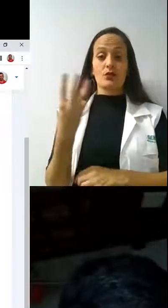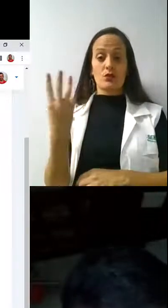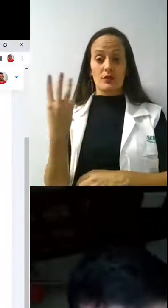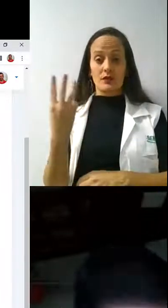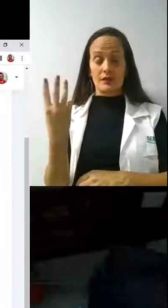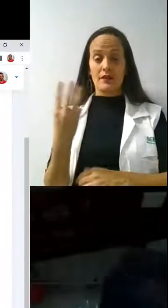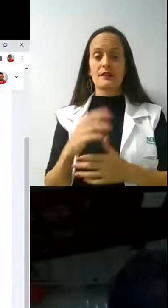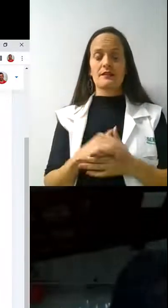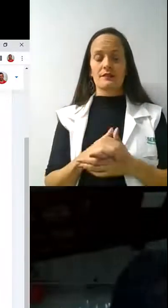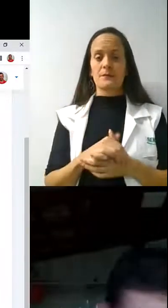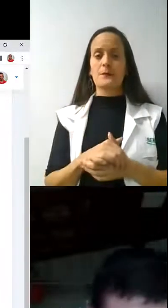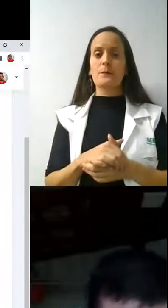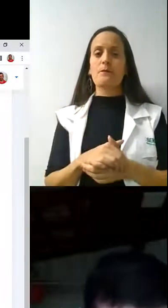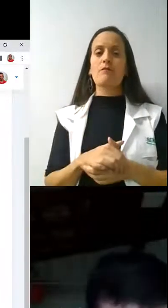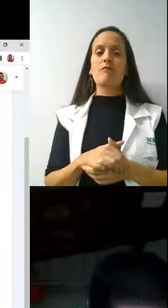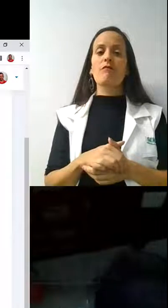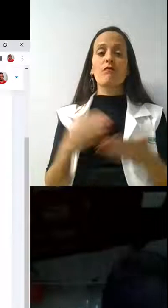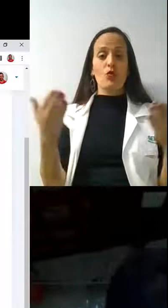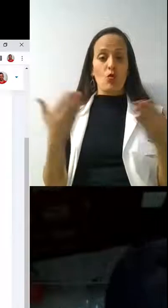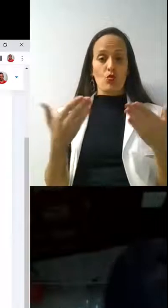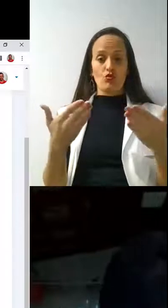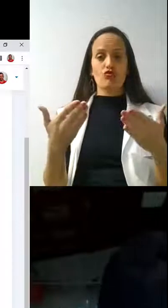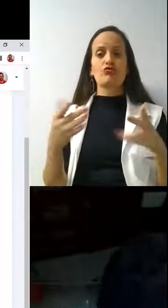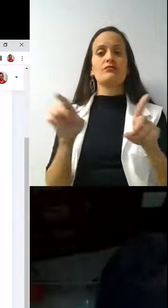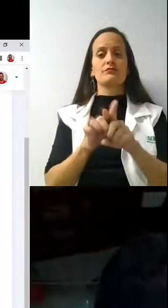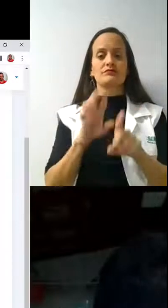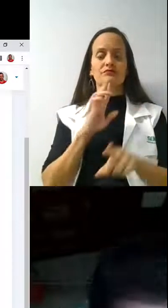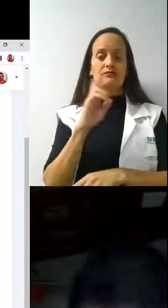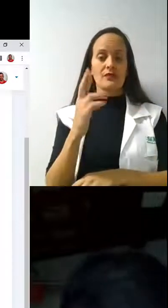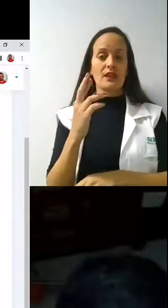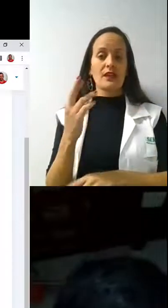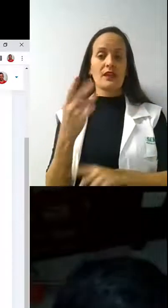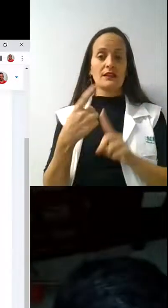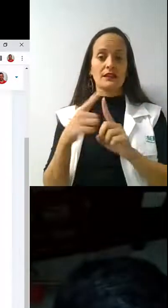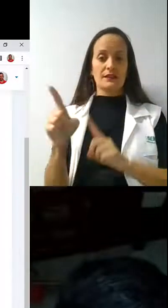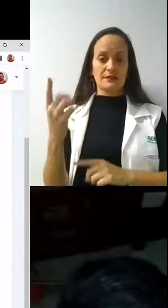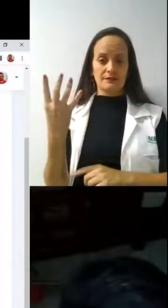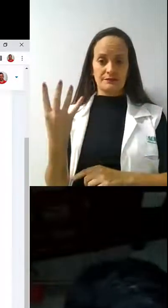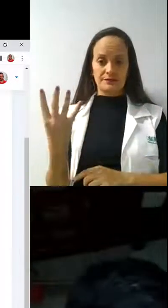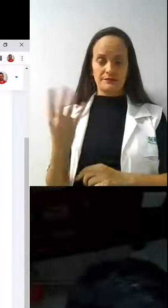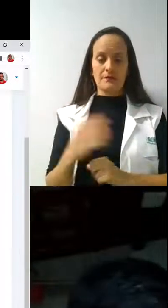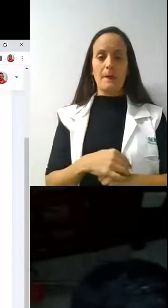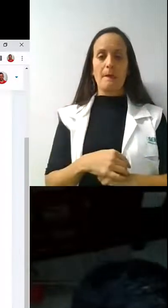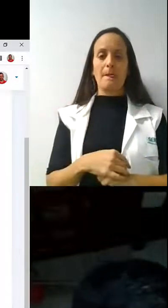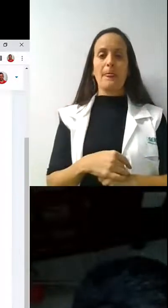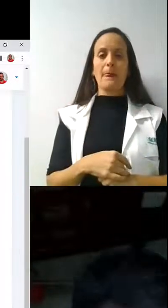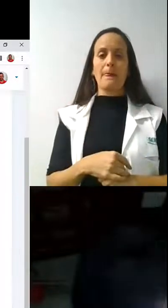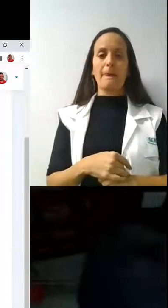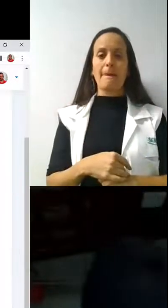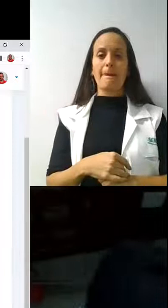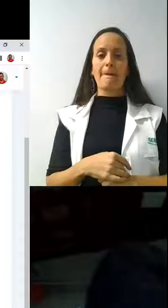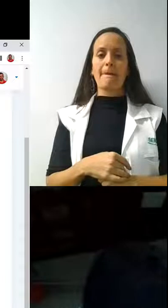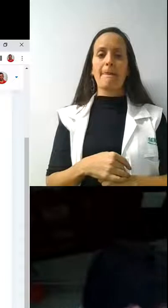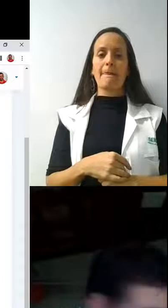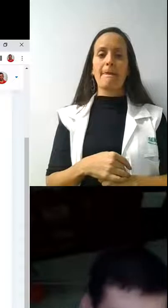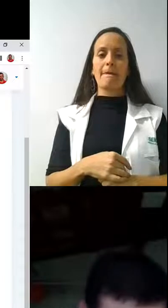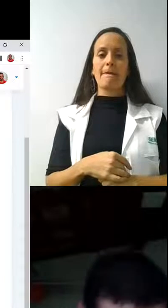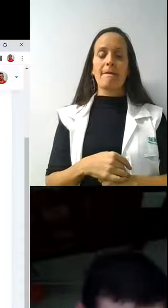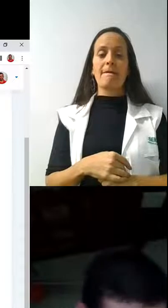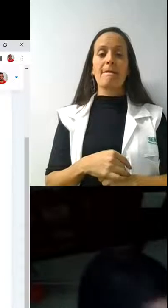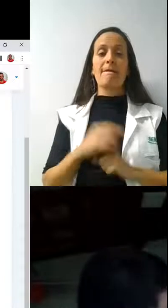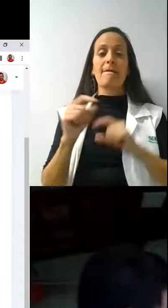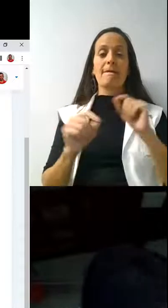a ideia é que a gente faça o desafio 3 e o desafio 4 na web de hoje, certo? Parte de interpretação de escalas, né? A gente